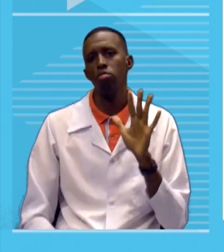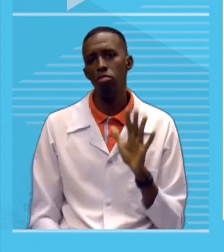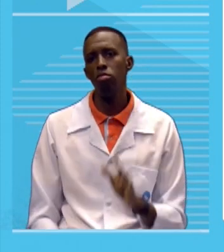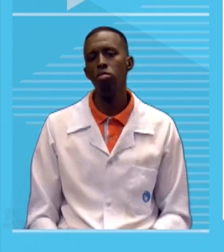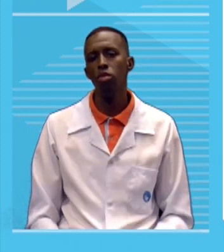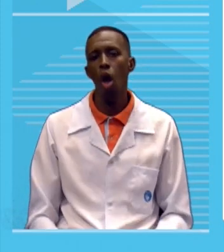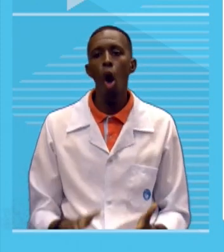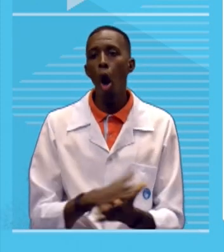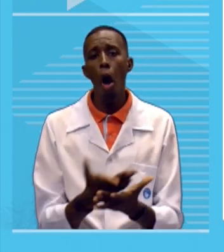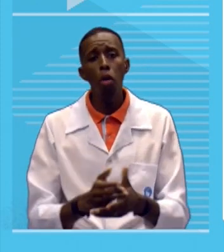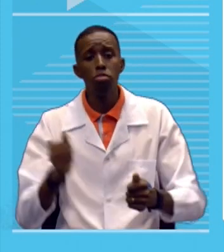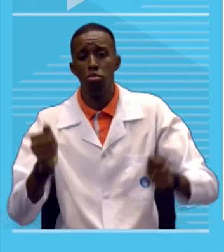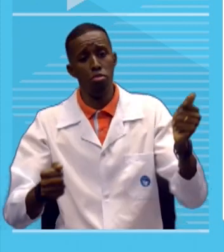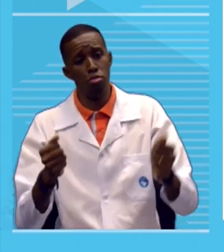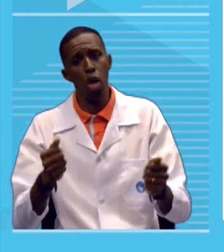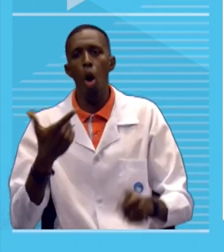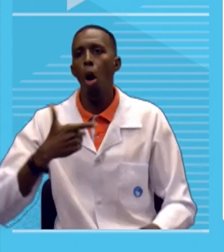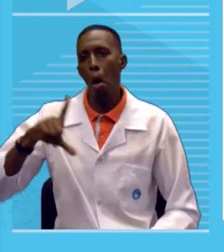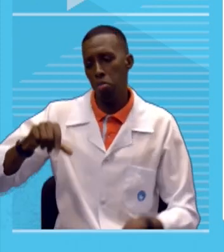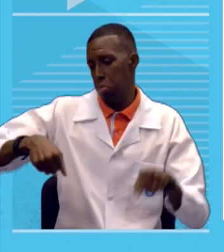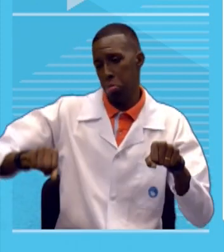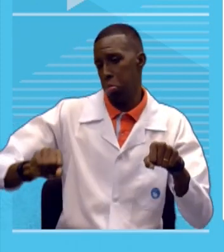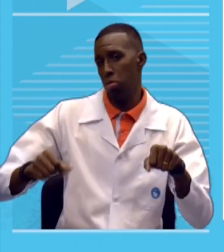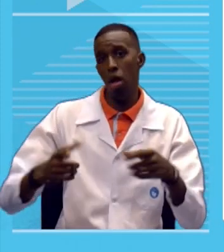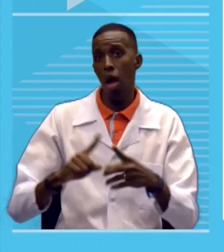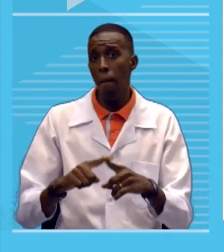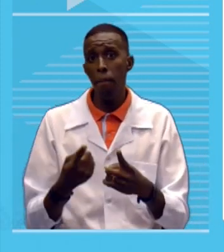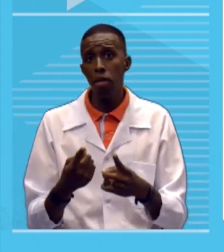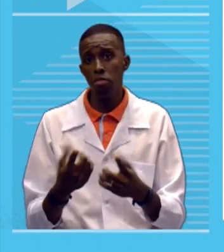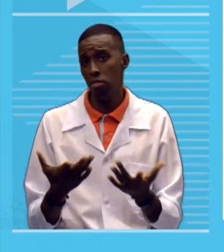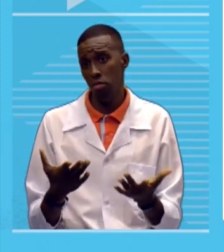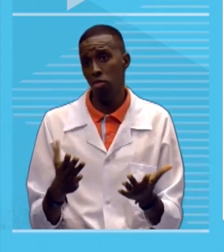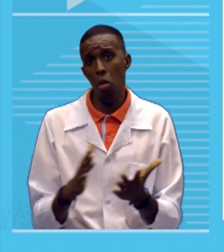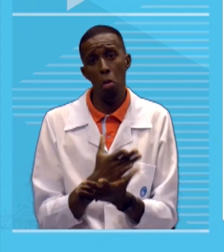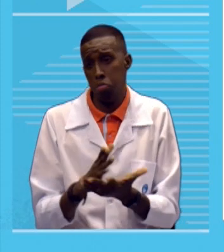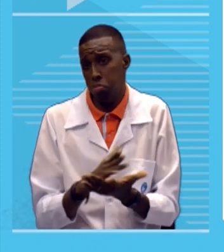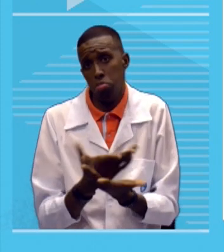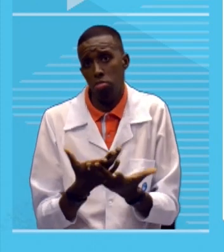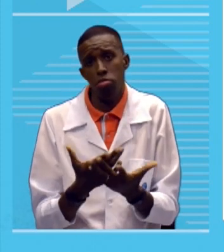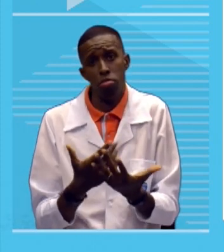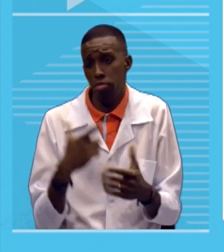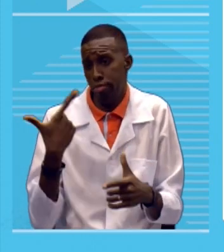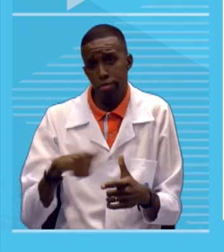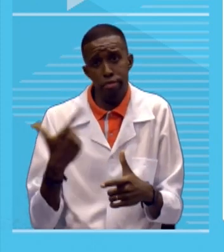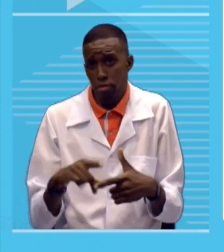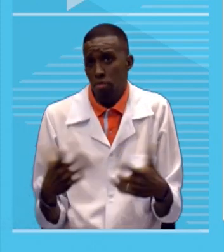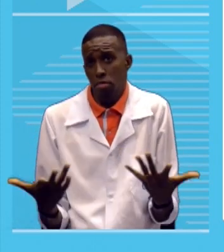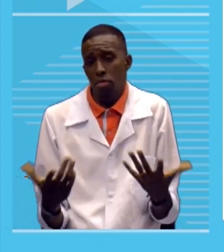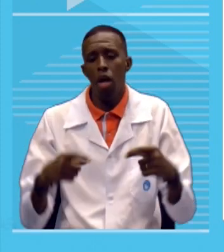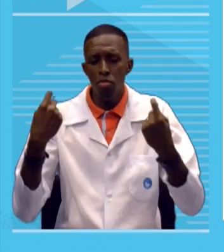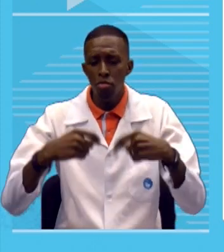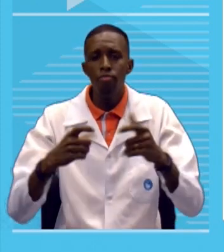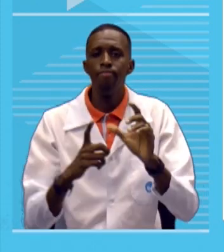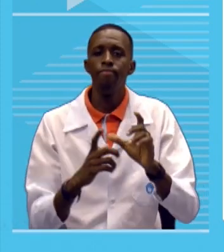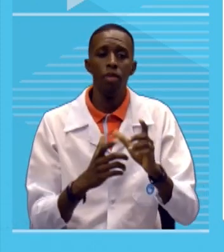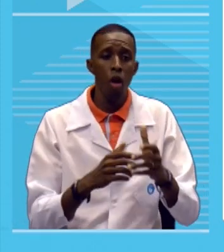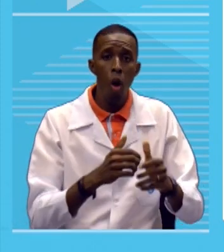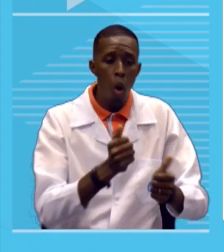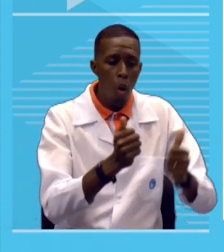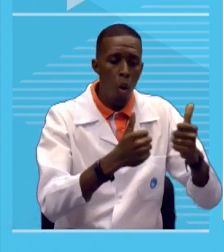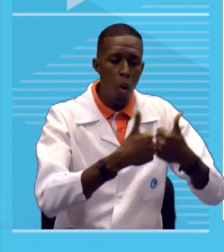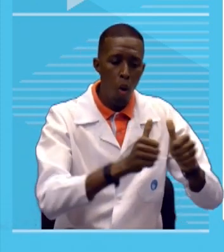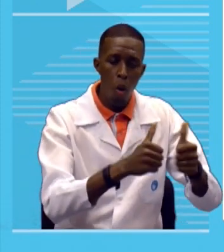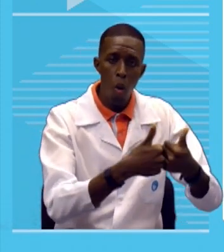ocupa uma cidade. E aí também tem a questão do trânsito caótico, né? A cidade de São Paulo